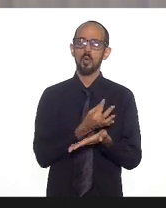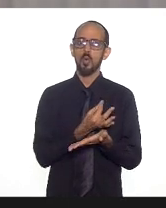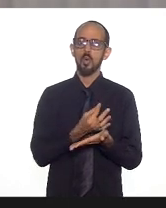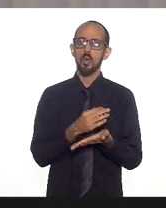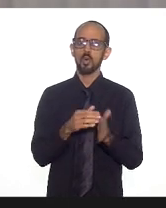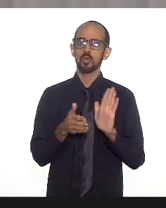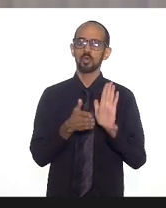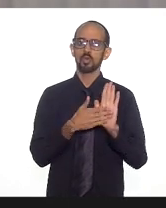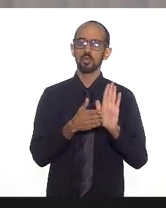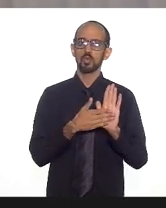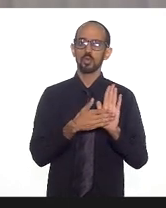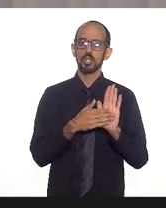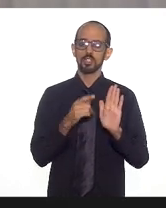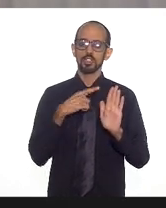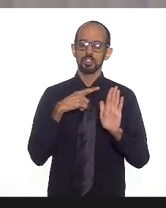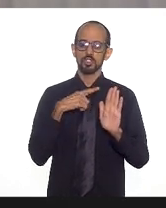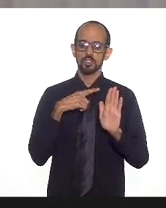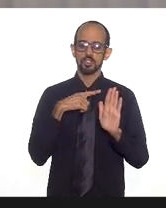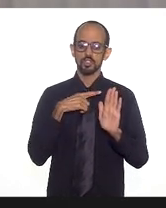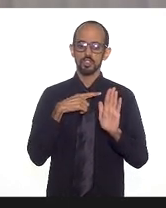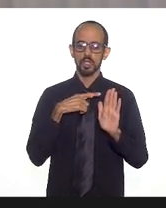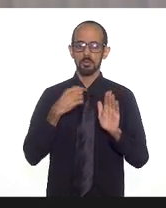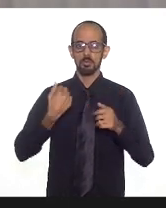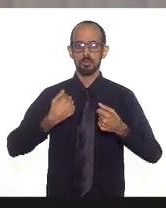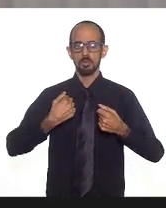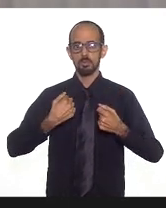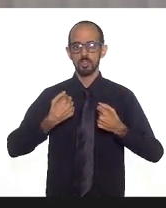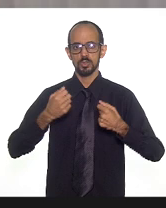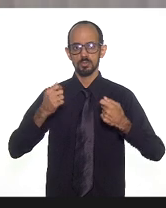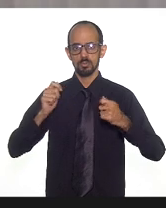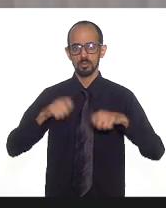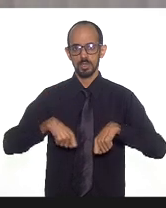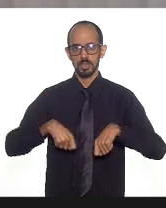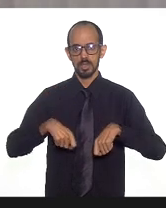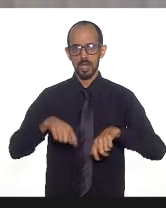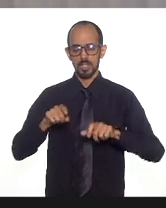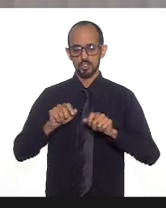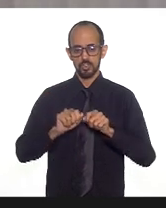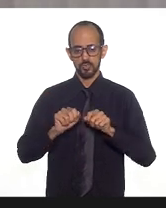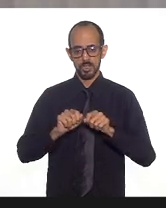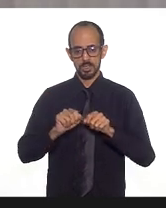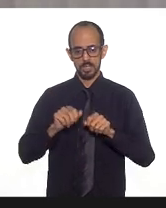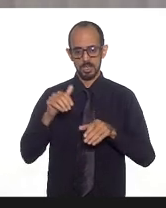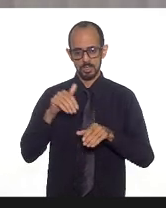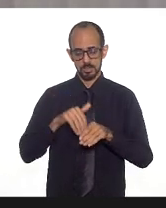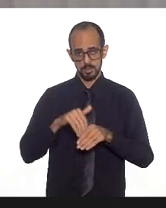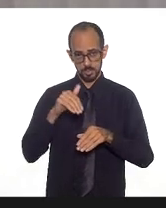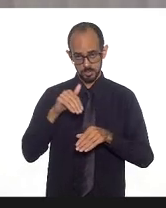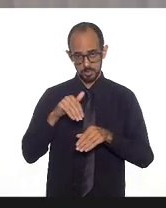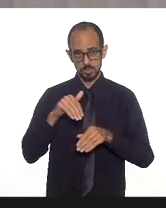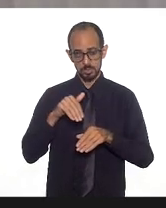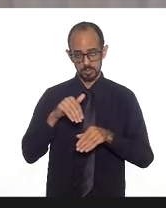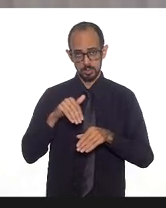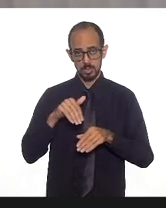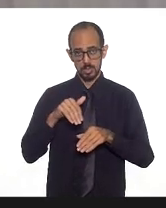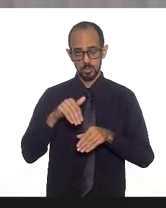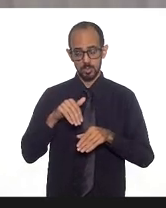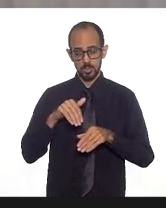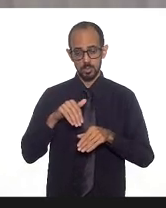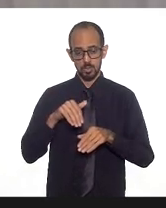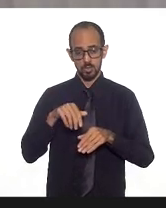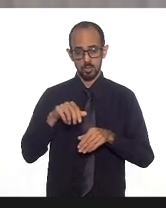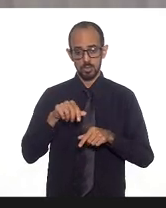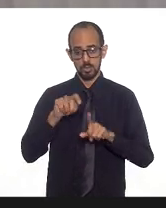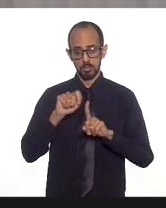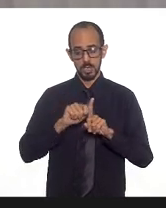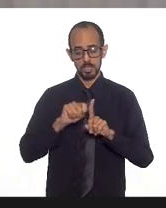eu mal não me lembro, existia a possibilidade da realização dessa eleição ou compromisso para a realização dessa eleição no mês de